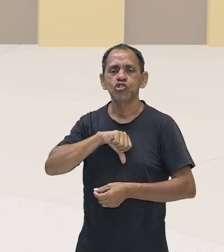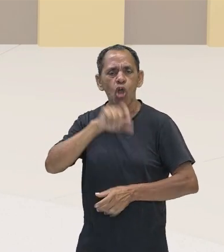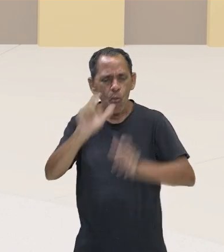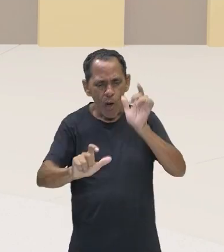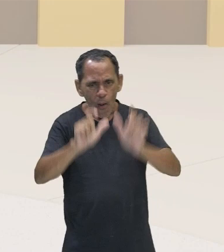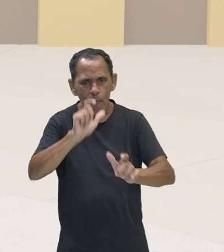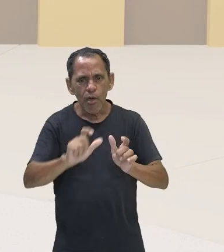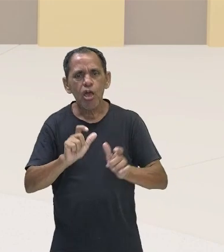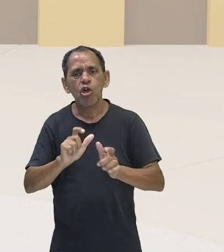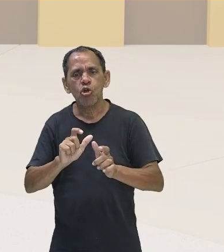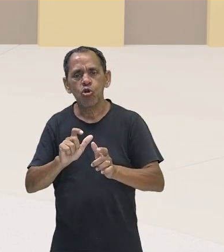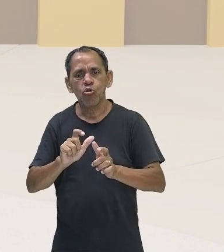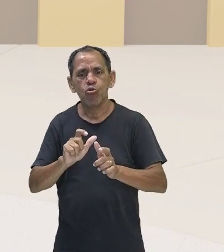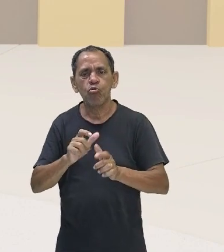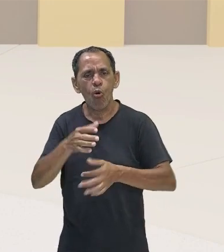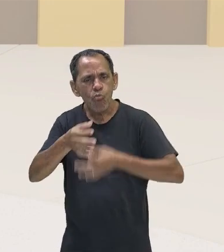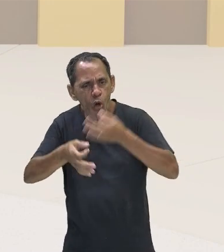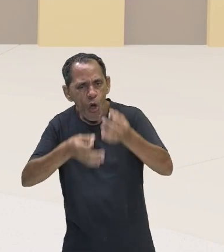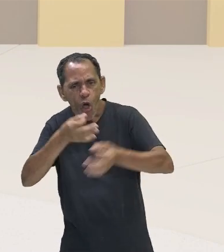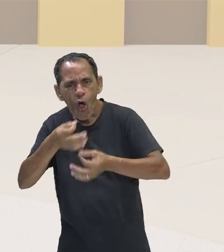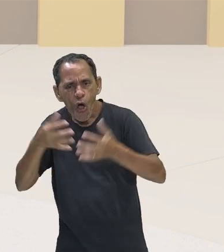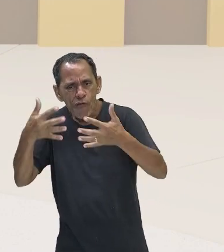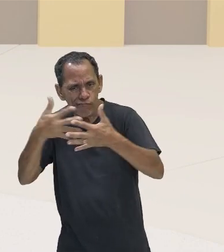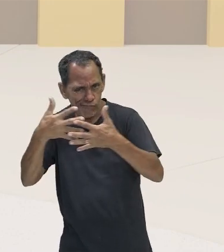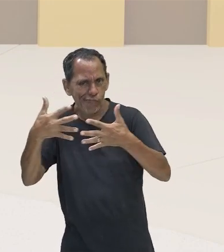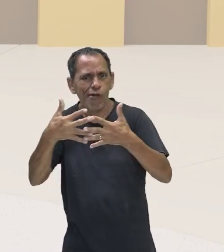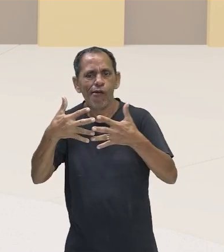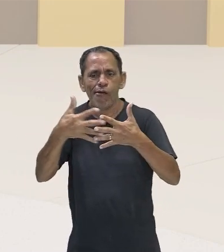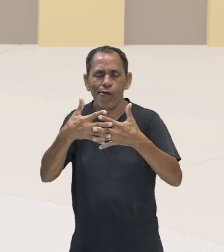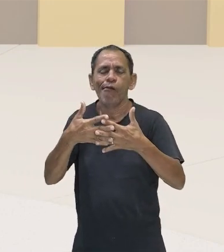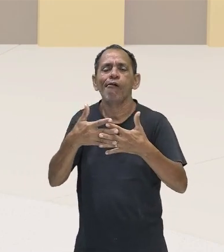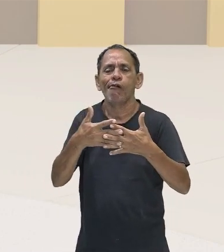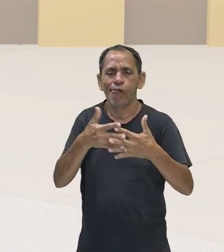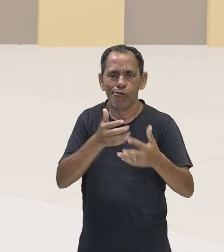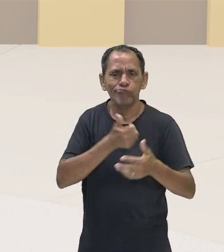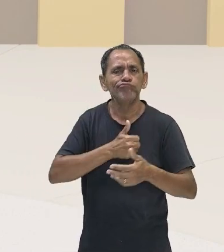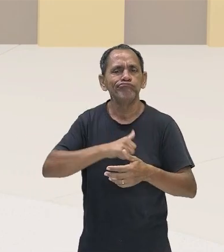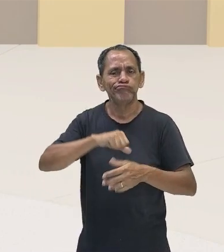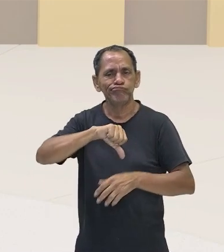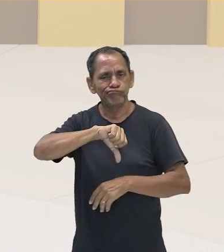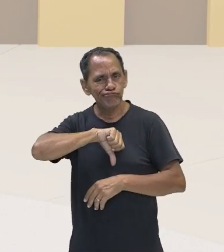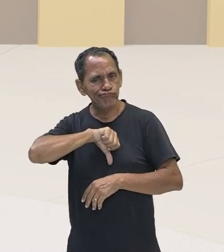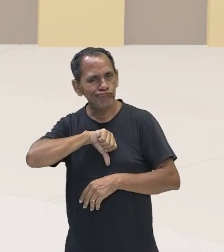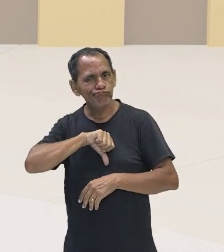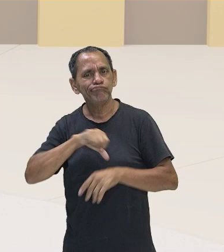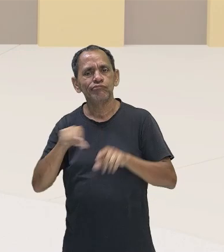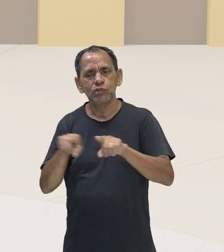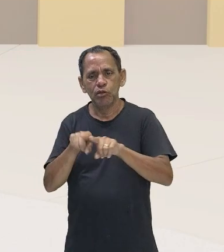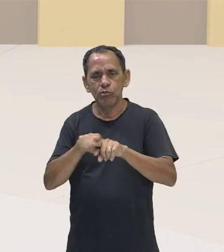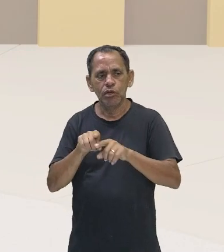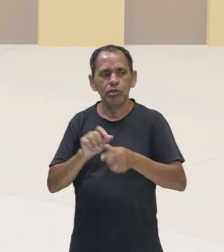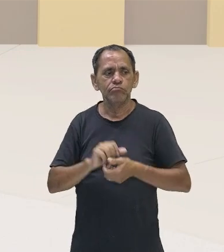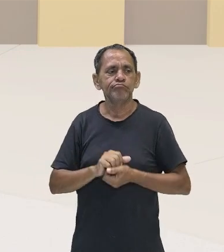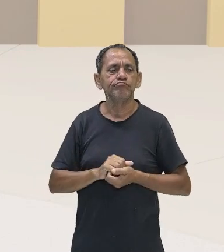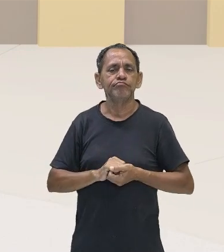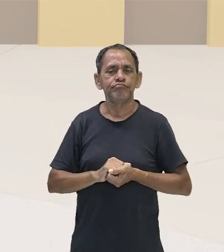lado pessoal, ela está aí com uma baixa autoestima. Seguindo, não ter